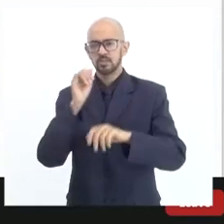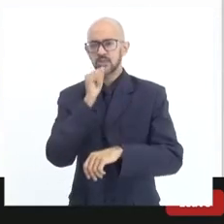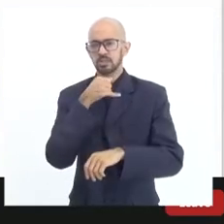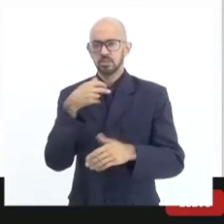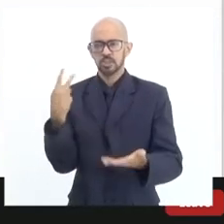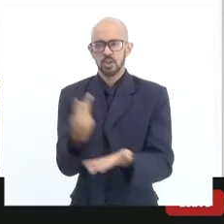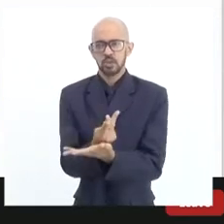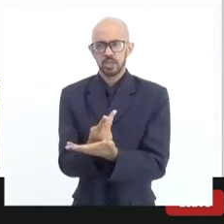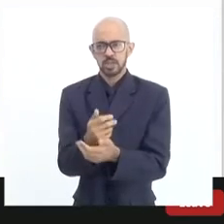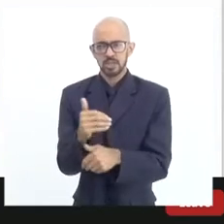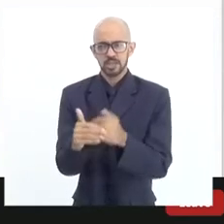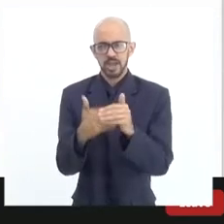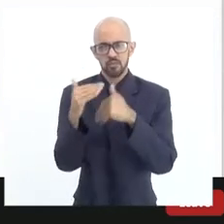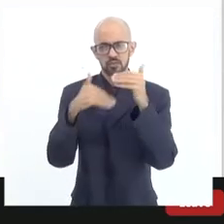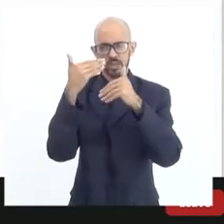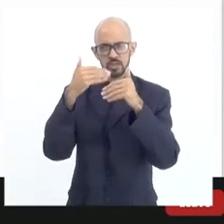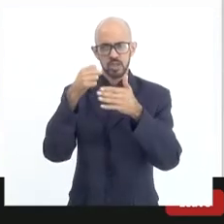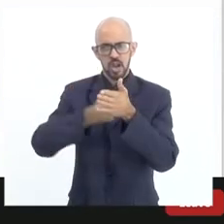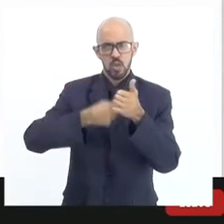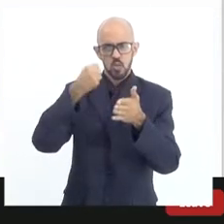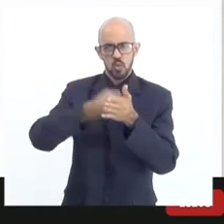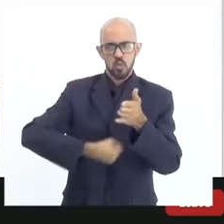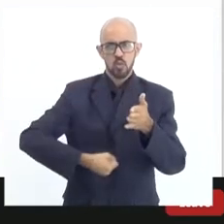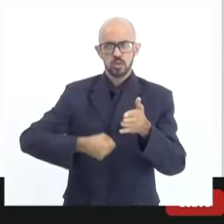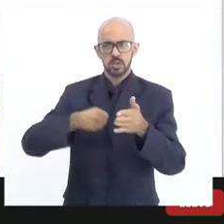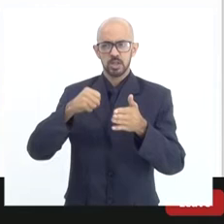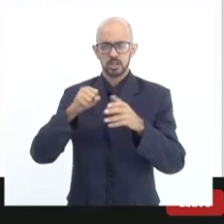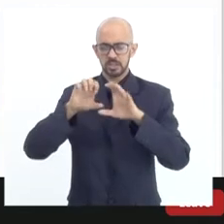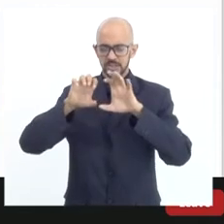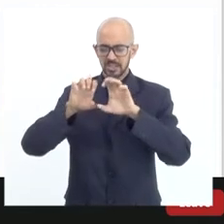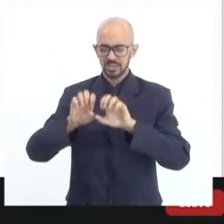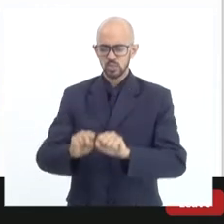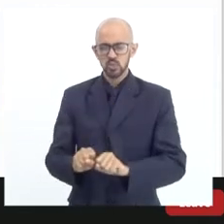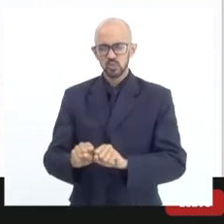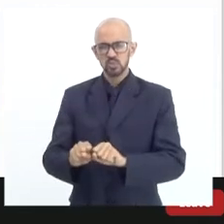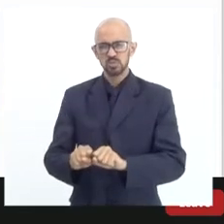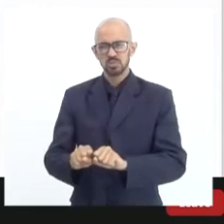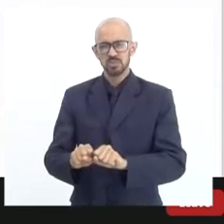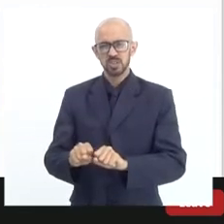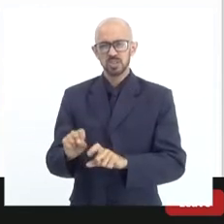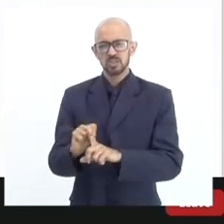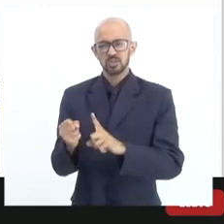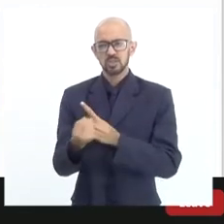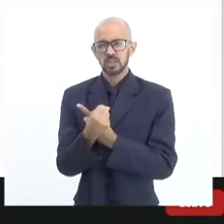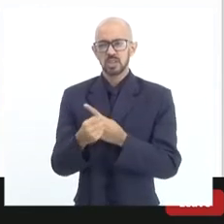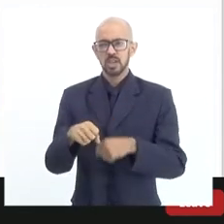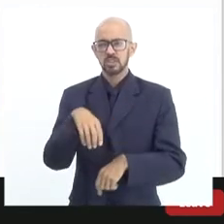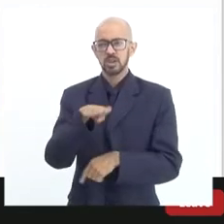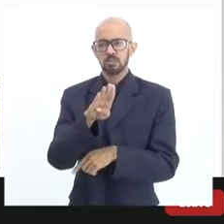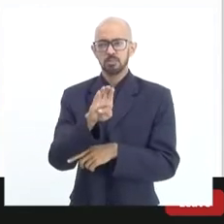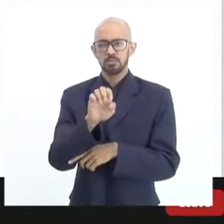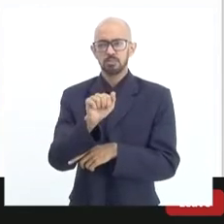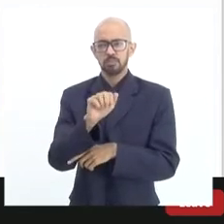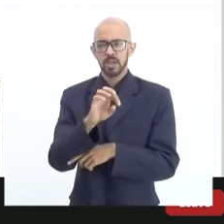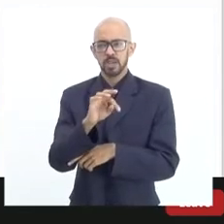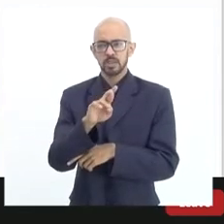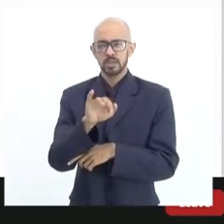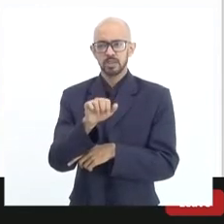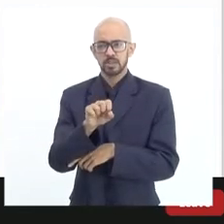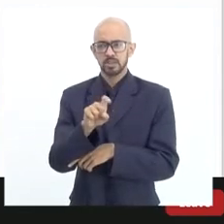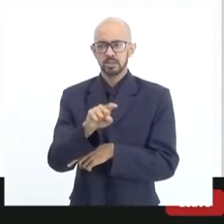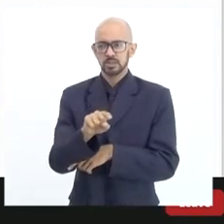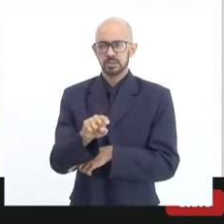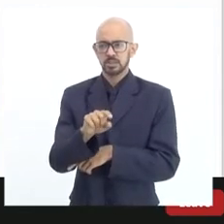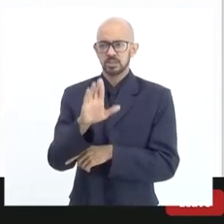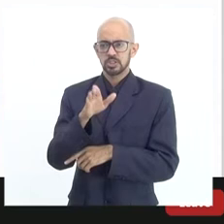do avanço dessa luta, o avanço obscurantista da nossa sociedade, a Beatriz Belintani Silva, que já faz um